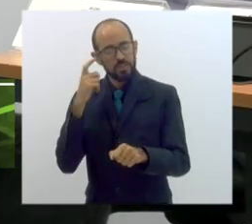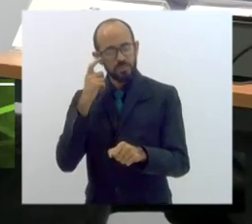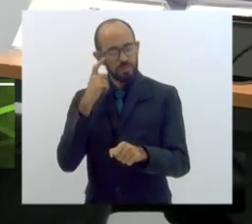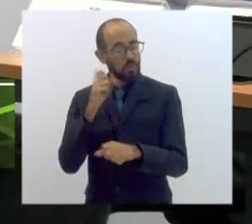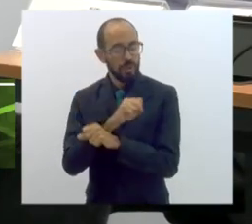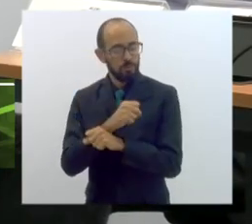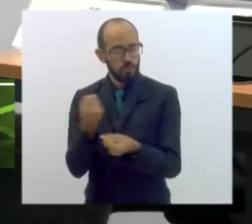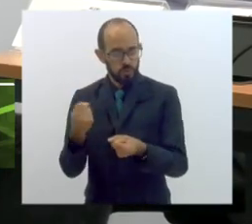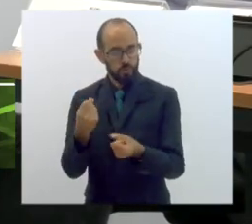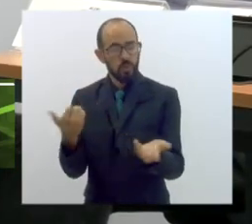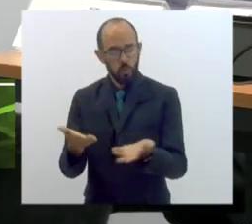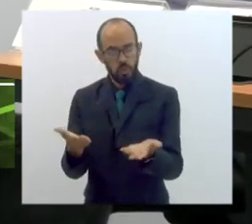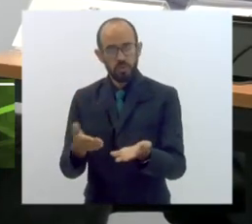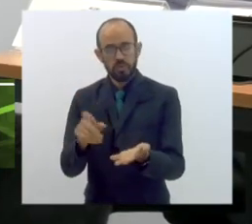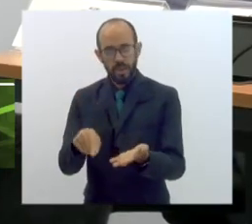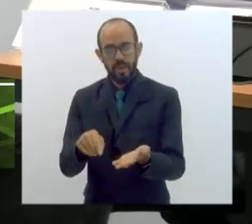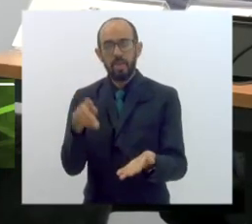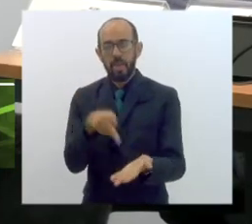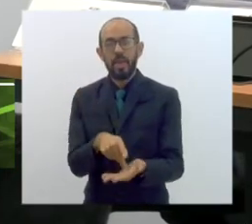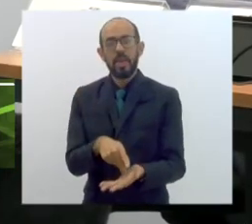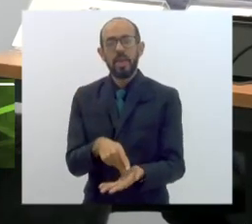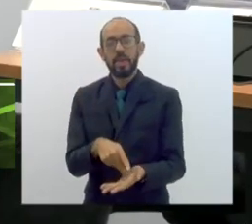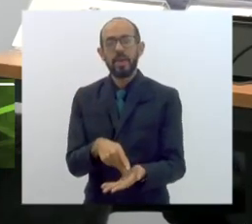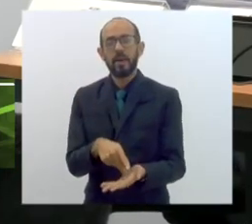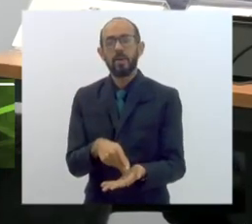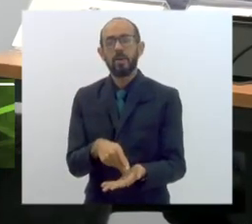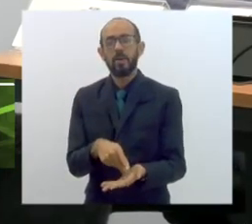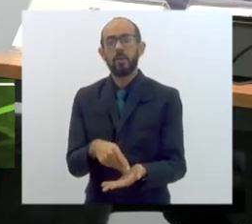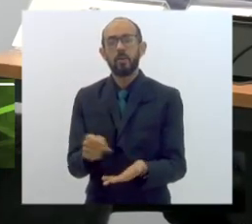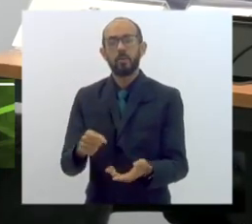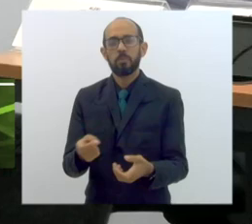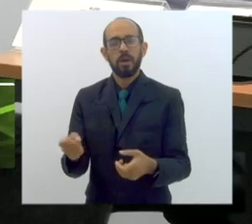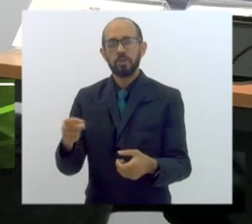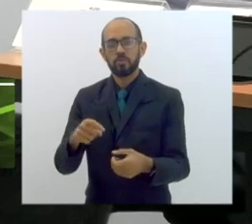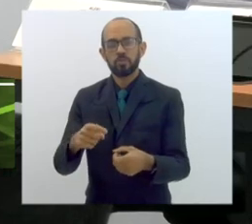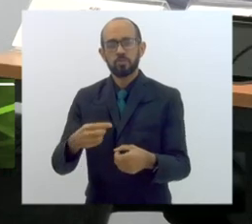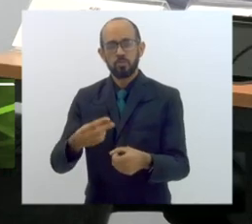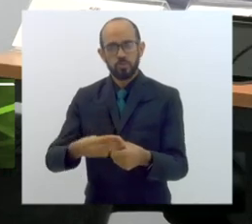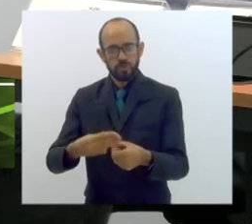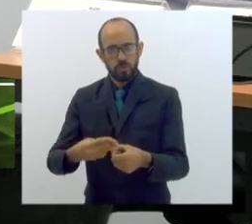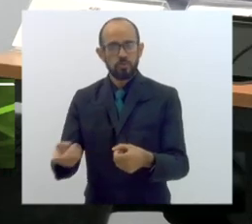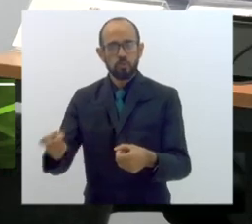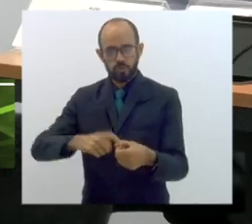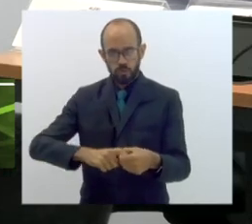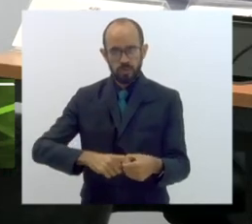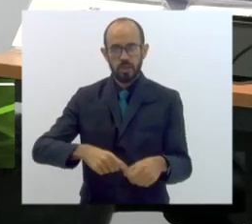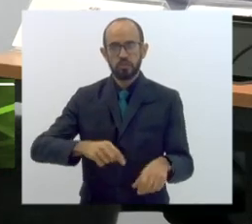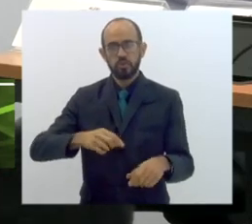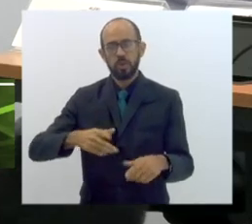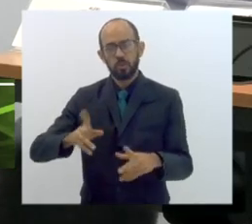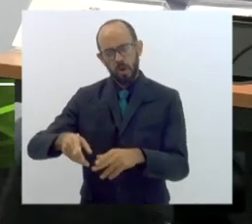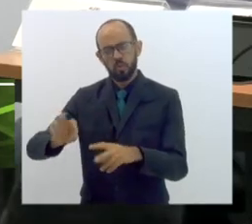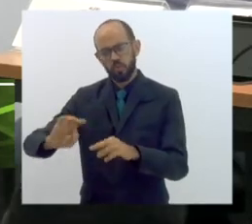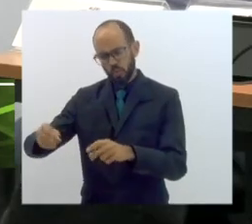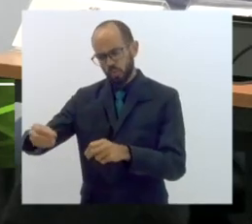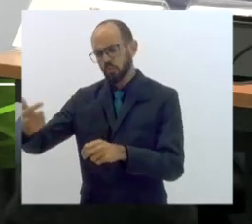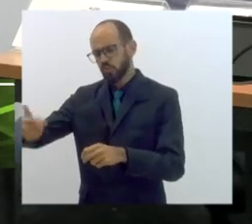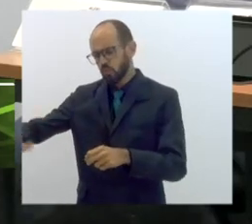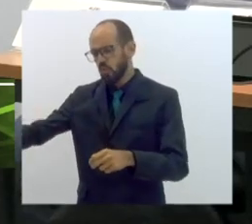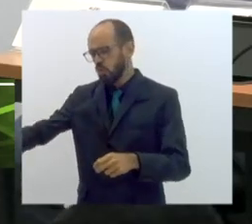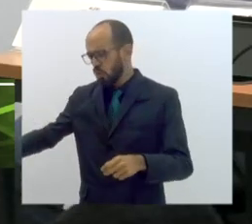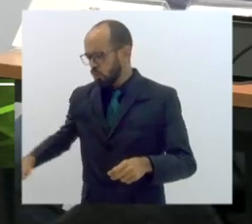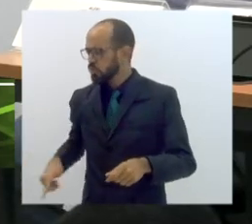se demonstra como uma realidade para os nossos municípios consociados, assim como todos os outros consórcios que aqui já se